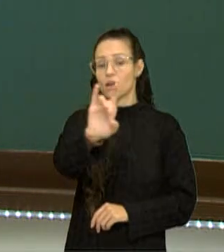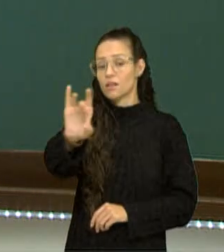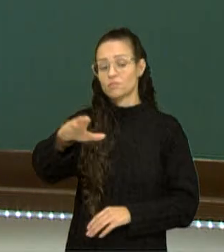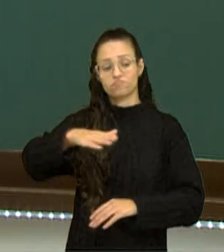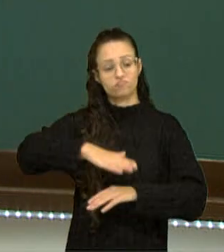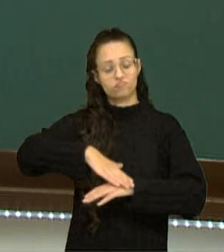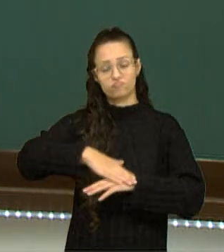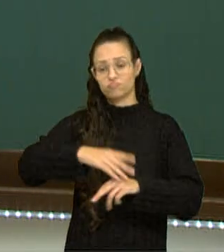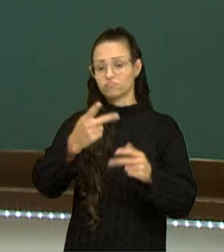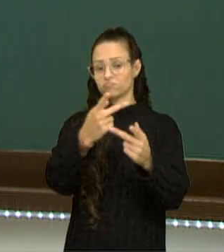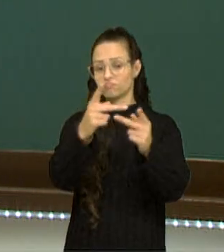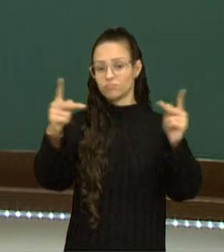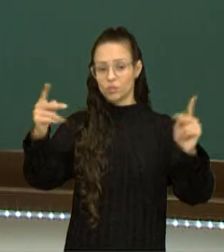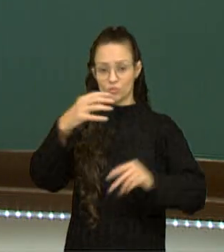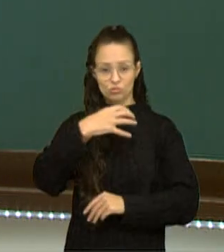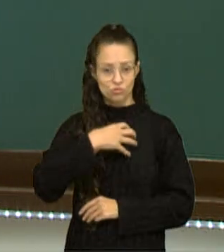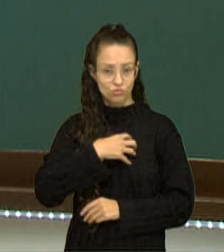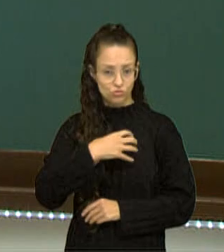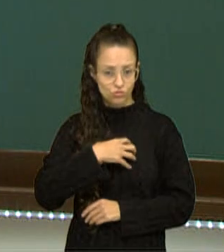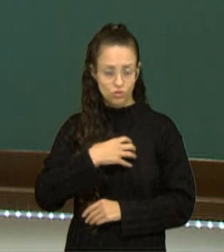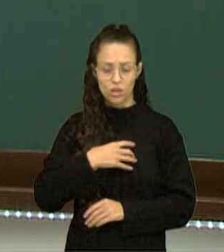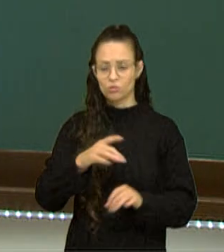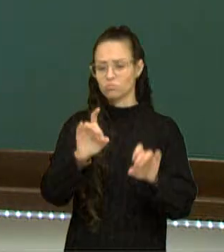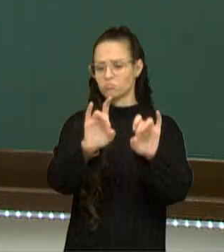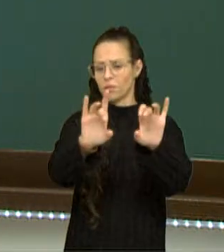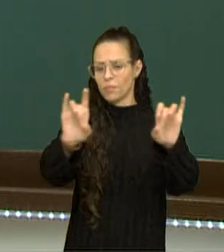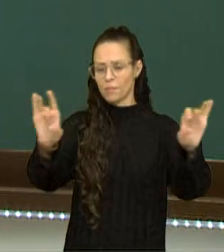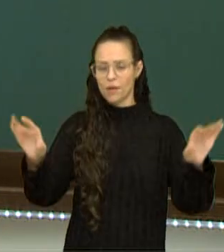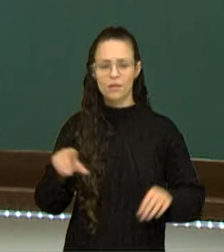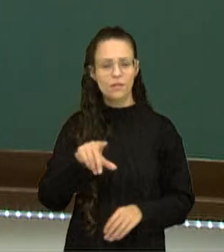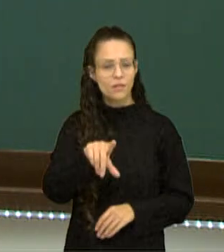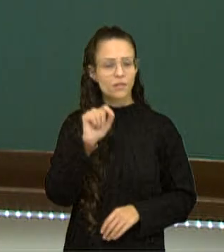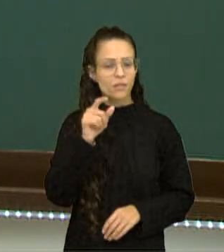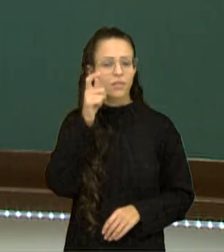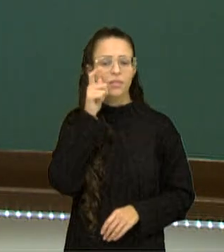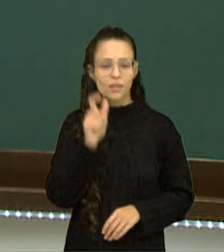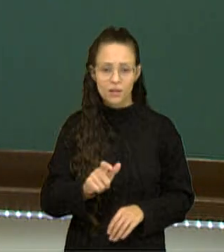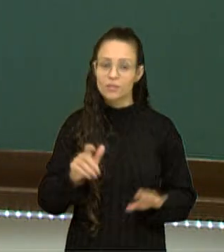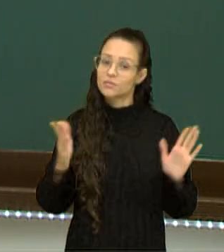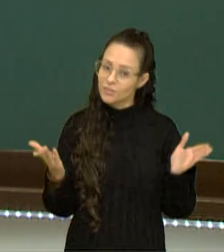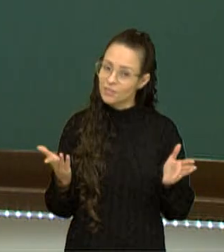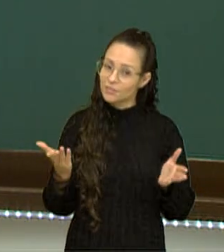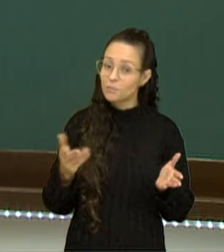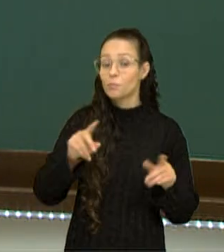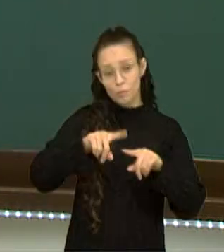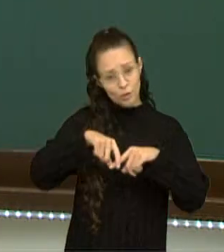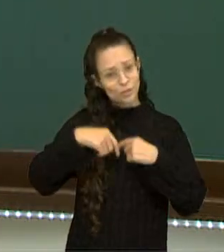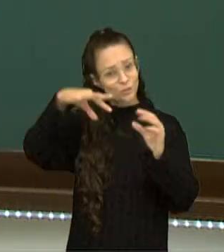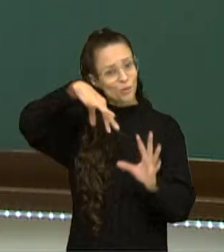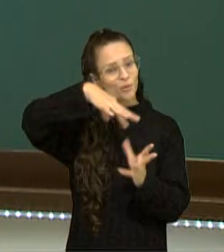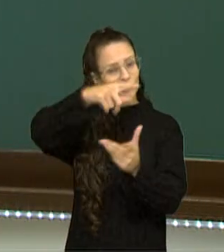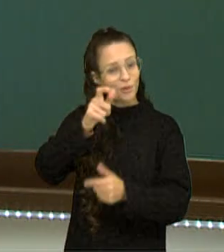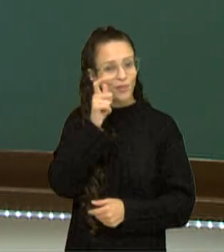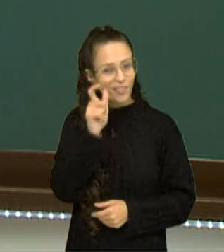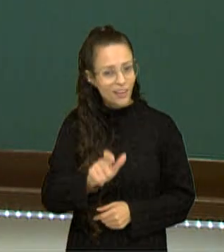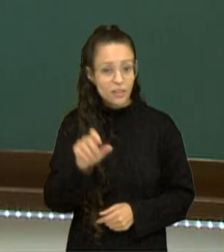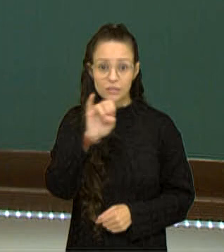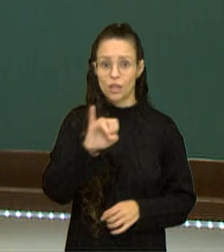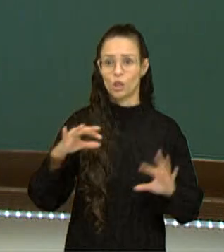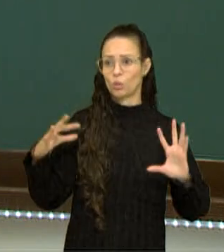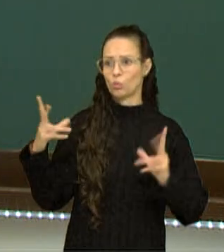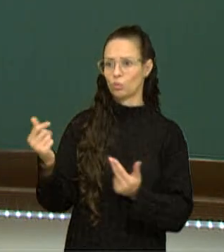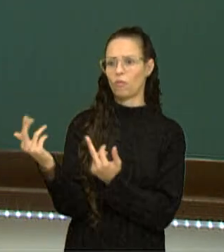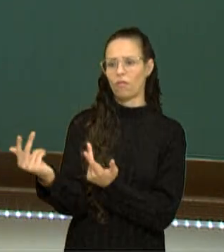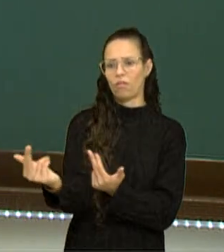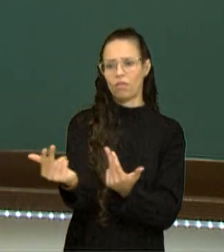de agir, cada um tem os seus interesses e é justamente isso que torna o mundo interessante, né? Se todo mundo gostasse da